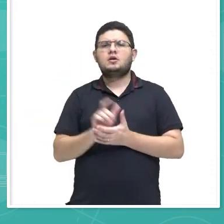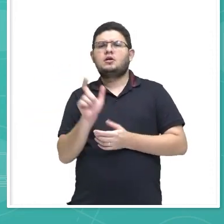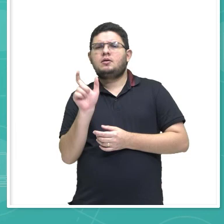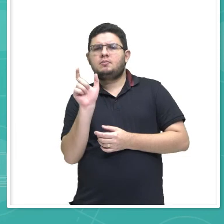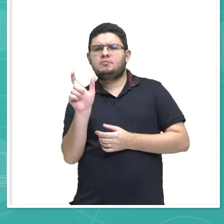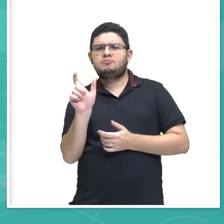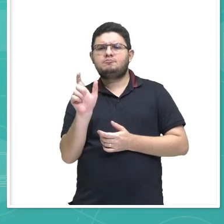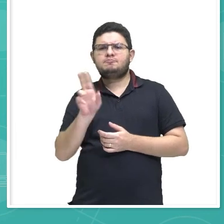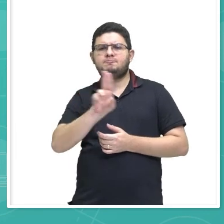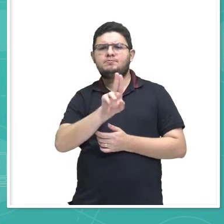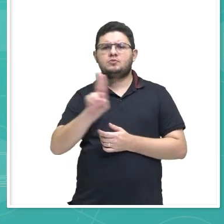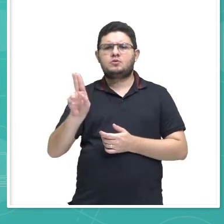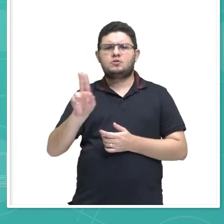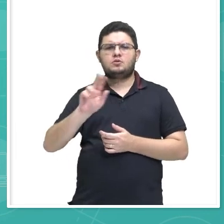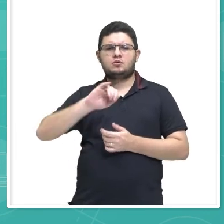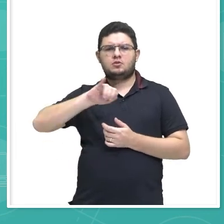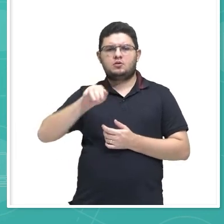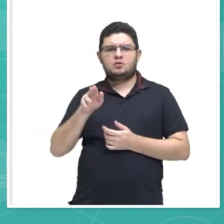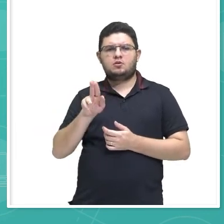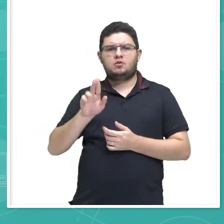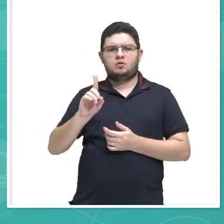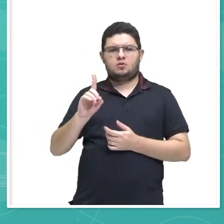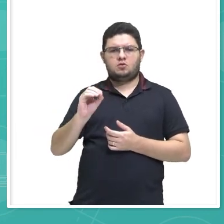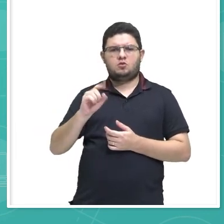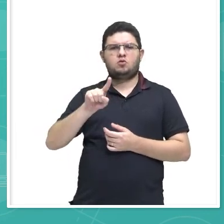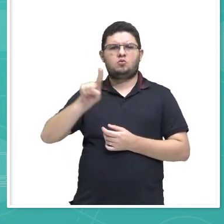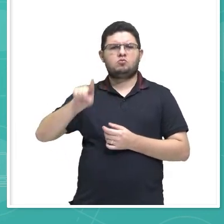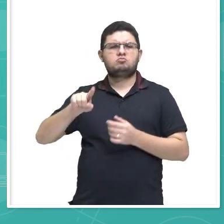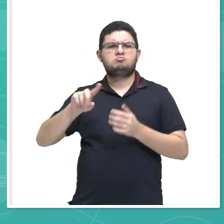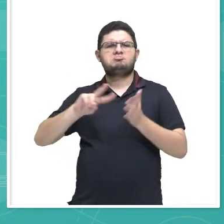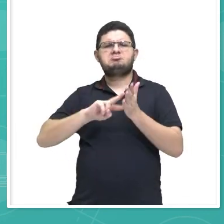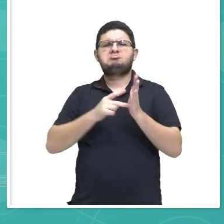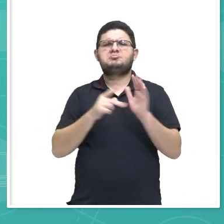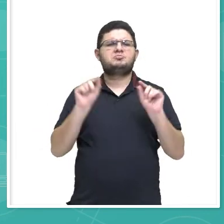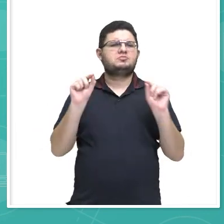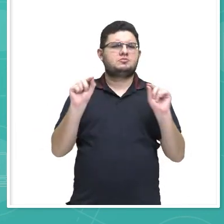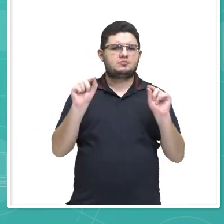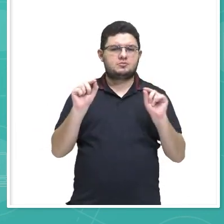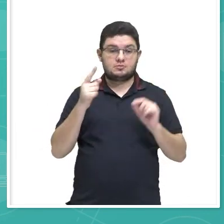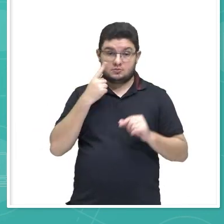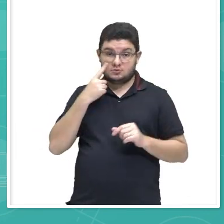judô? Então, a resposta é o seguinte. Vejamos aí.